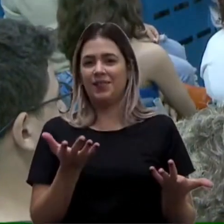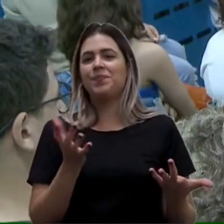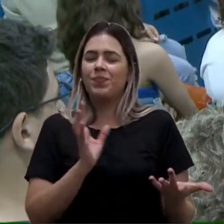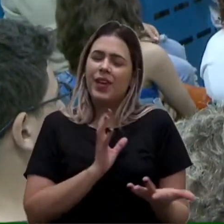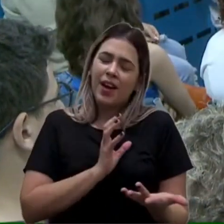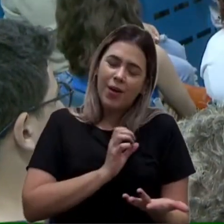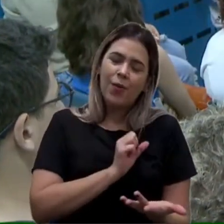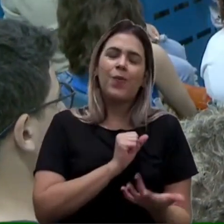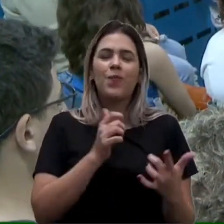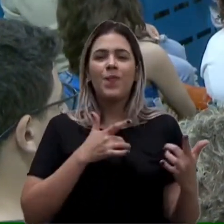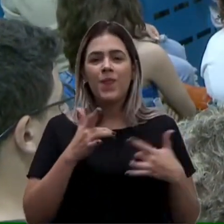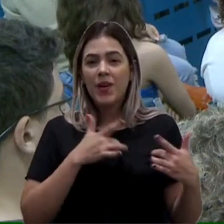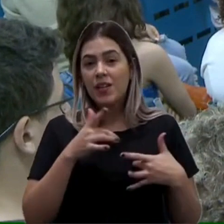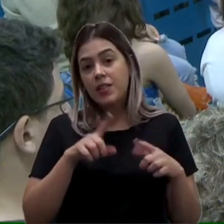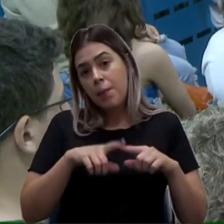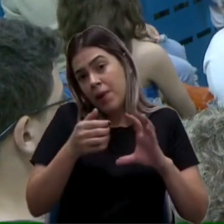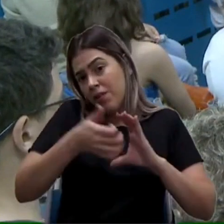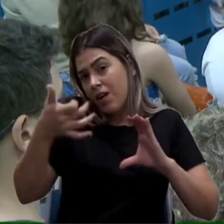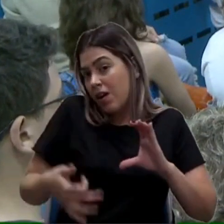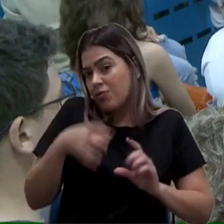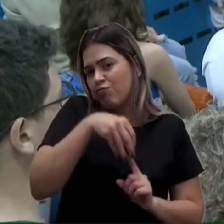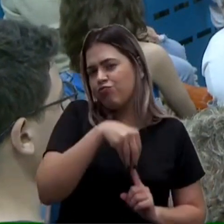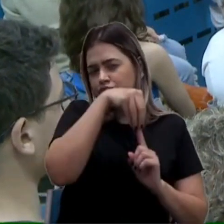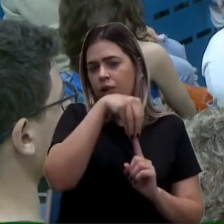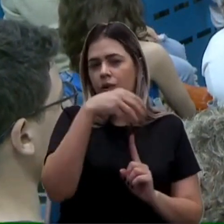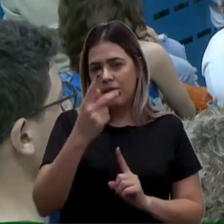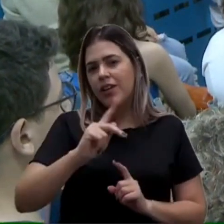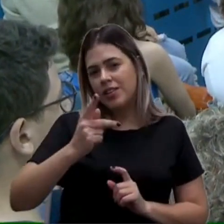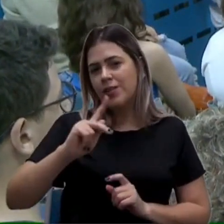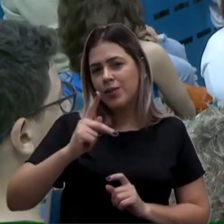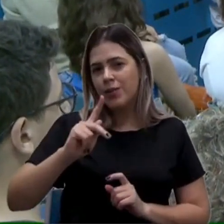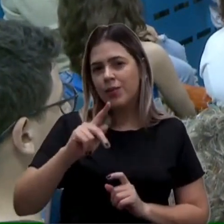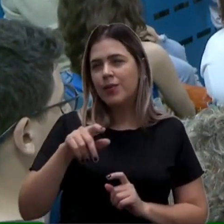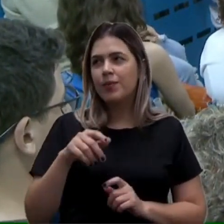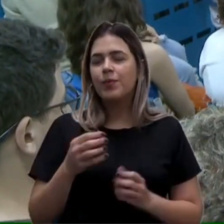romance mas com uma característica muito peculiar a tua né contrato muito próprio teu por favor